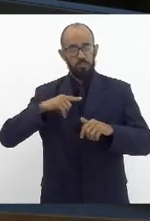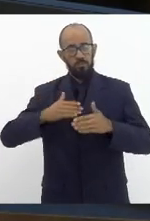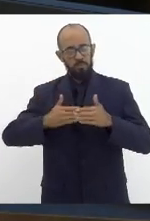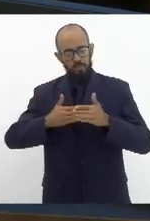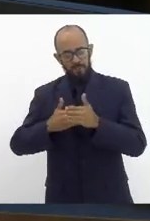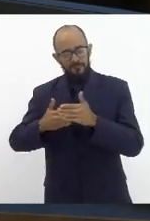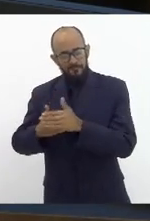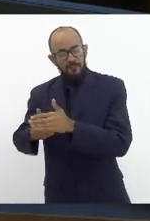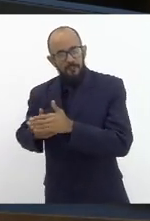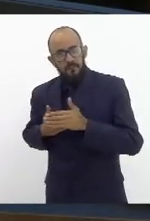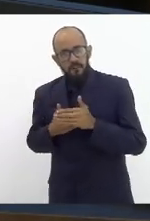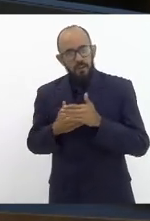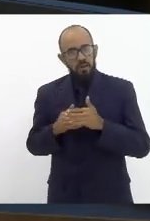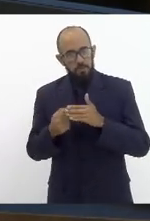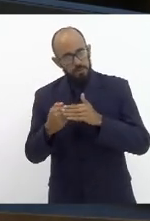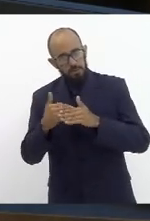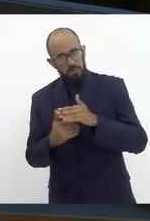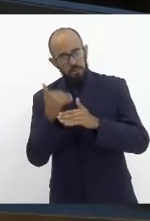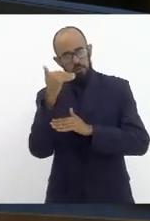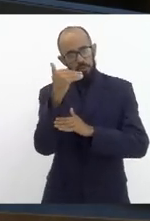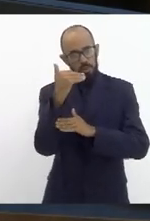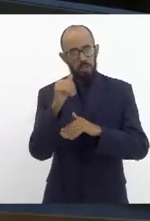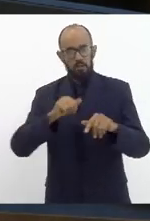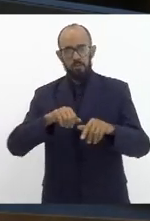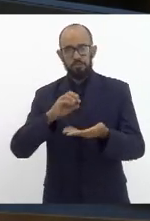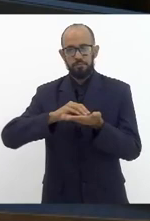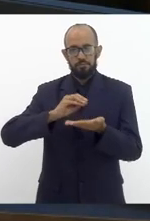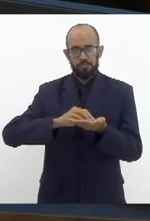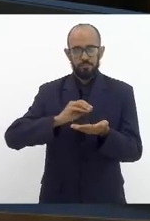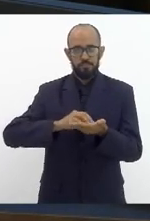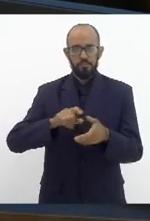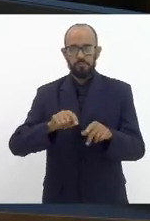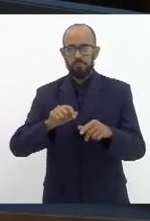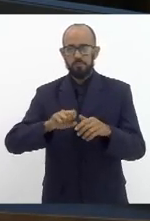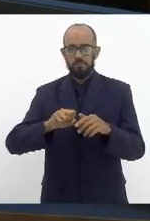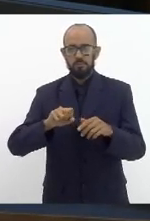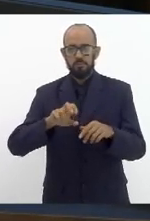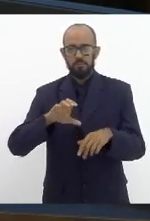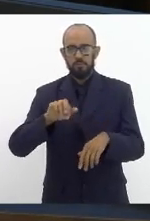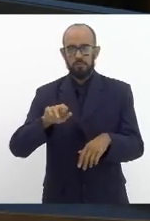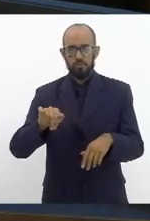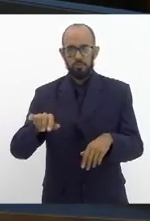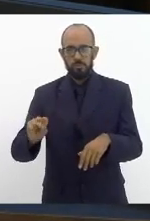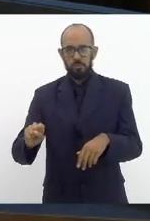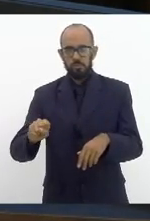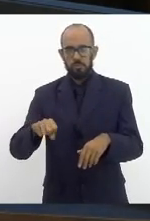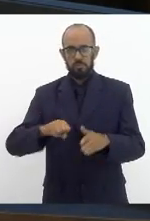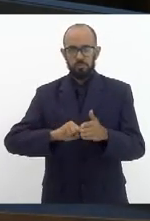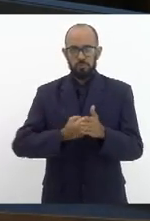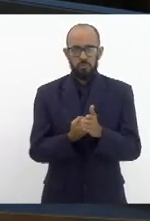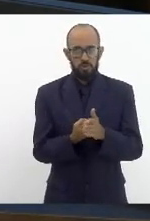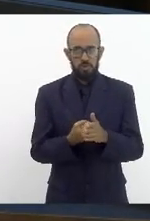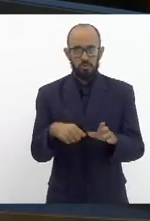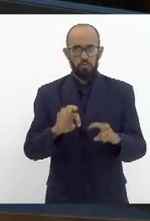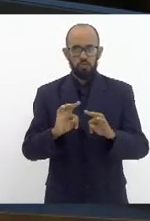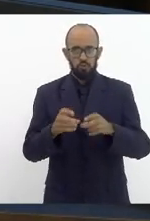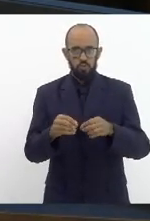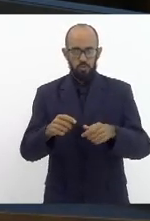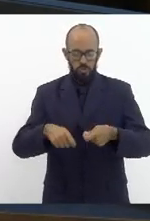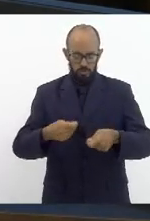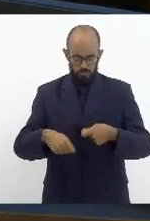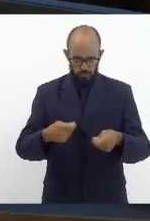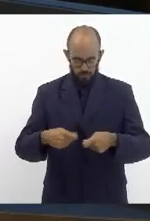superados. Essa questão da vacância, dos cargos bloqueados, que não são só da Polícia Civil, é de toda a administração, é algo que a gente